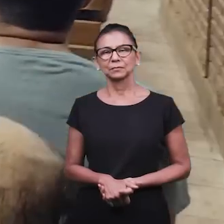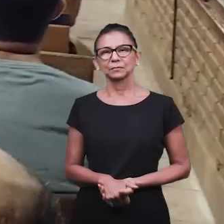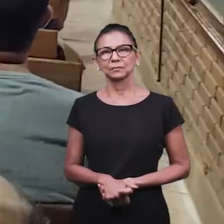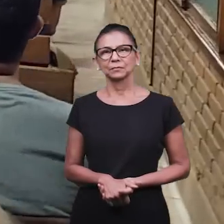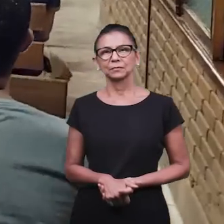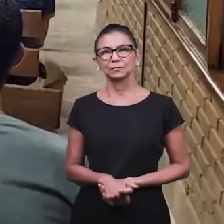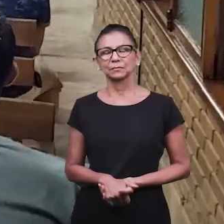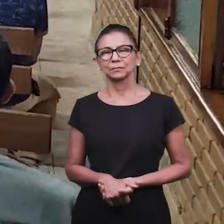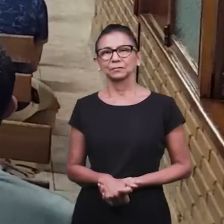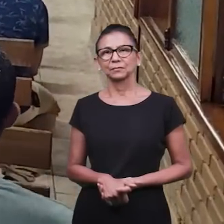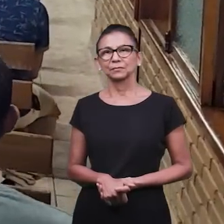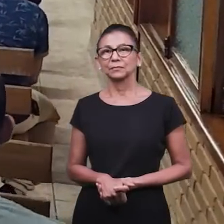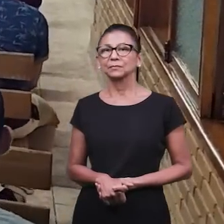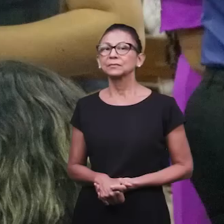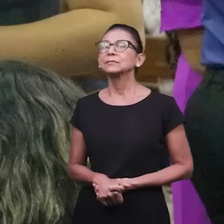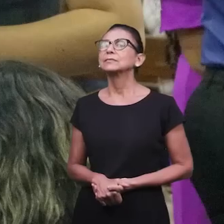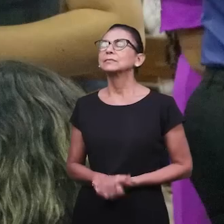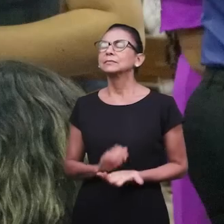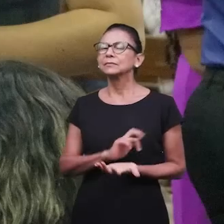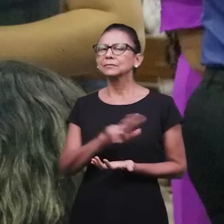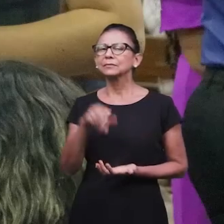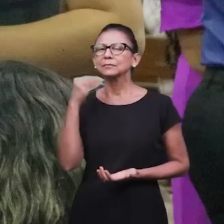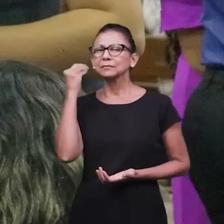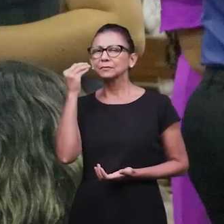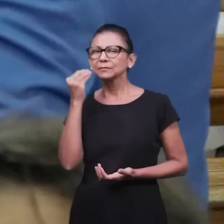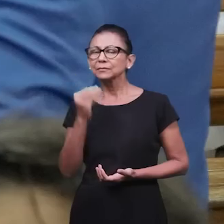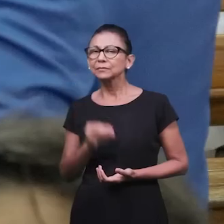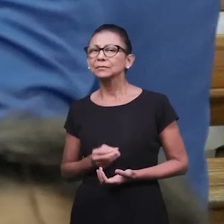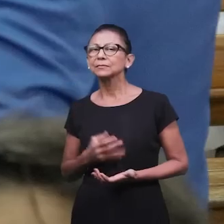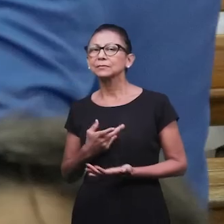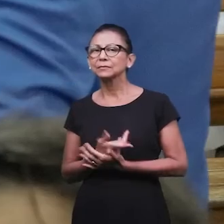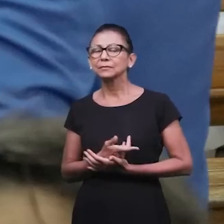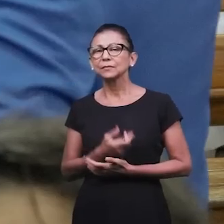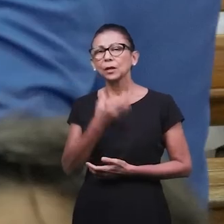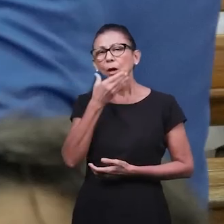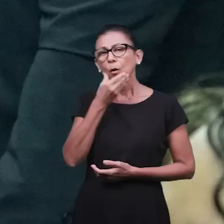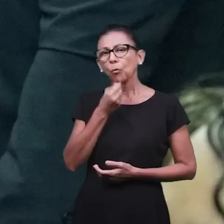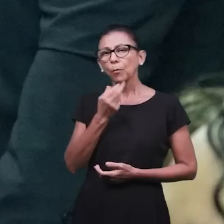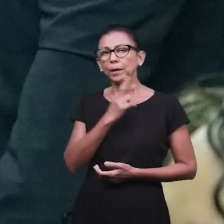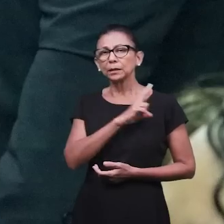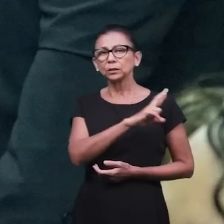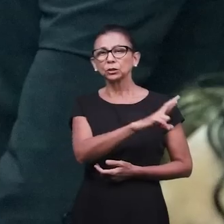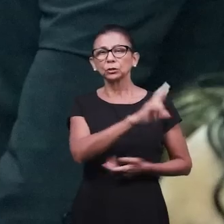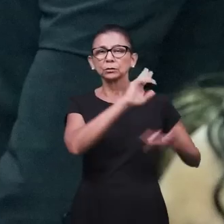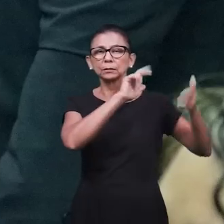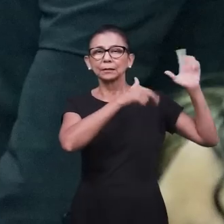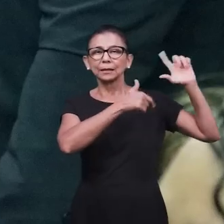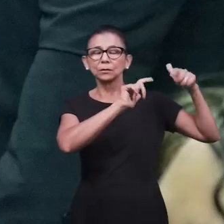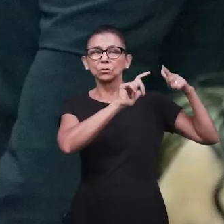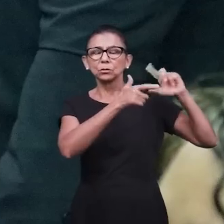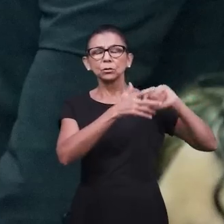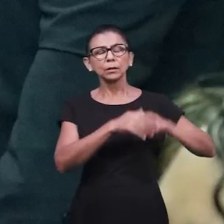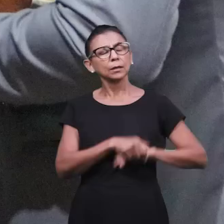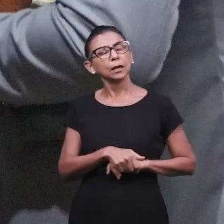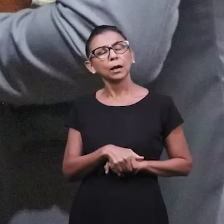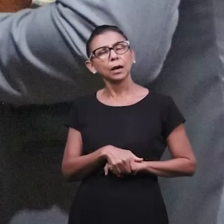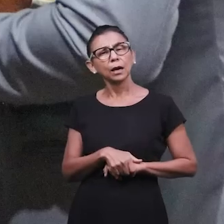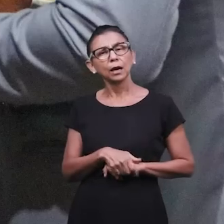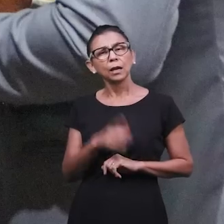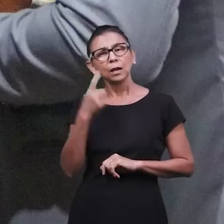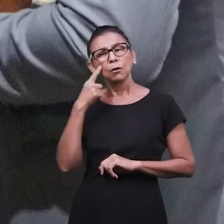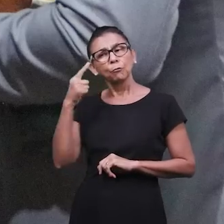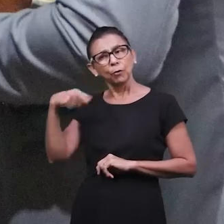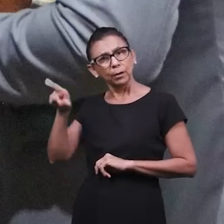E das muitas experiências, um homem que está na religião tradicional aceitou o convite para o culto, foi